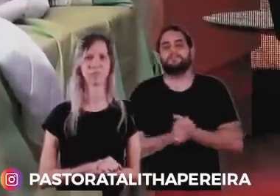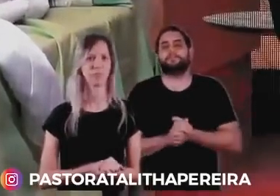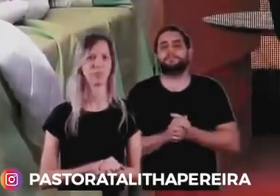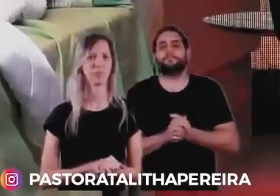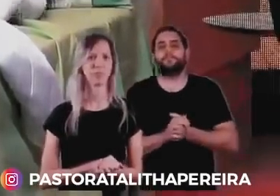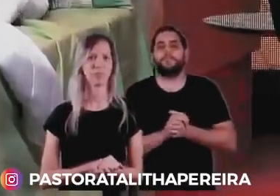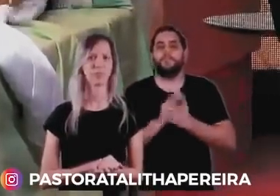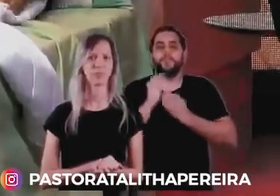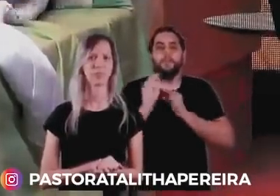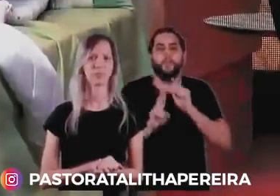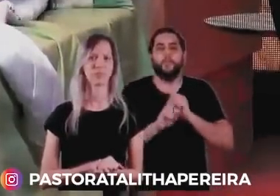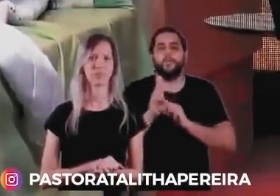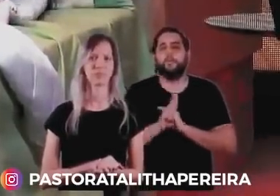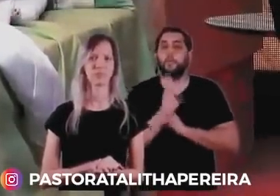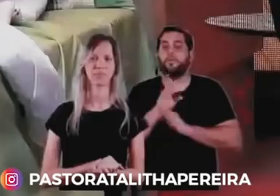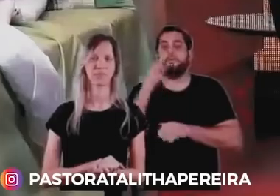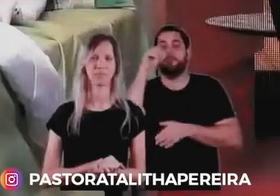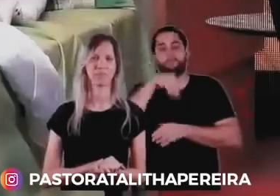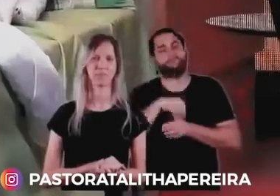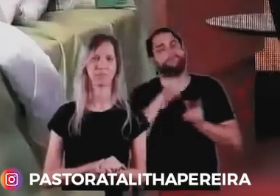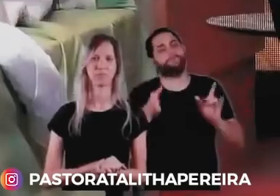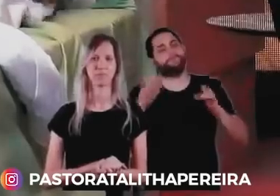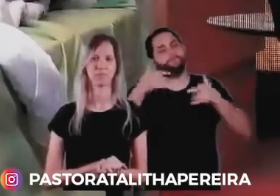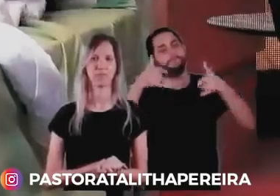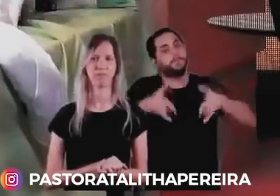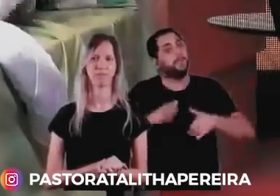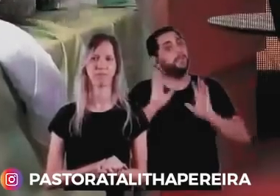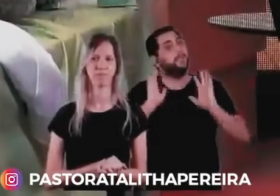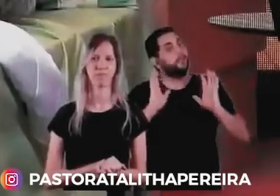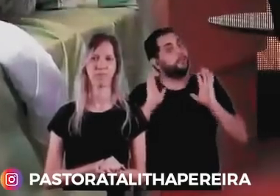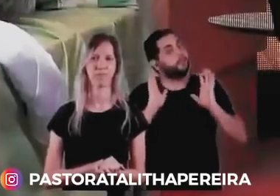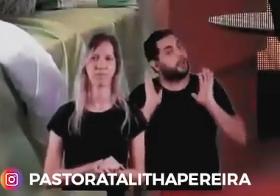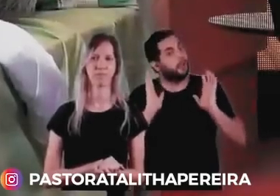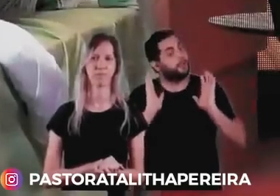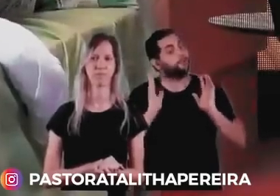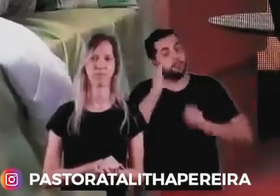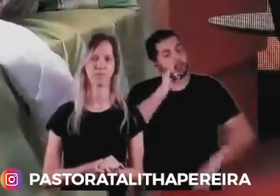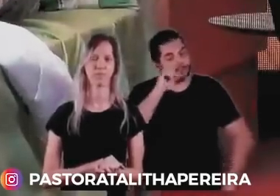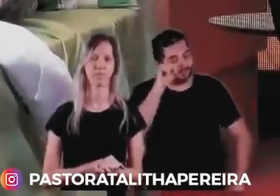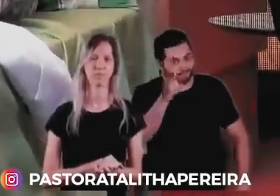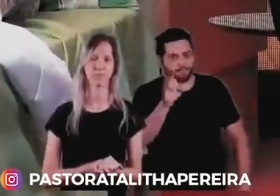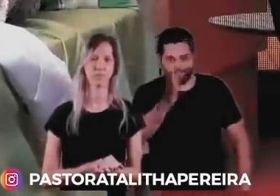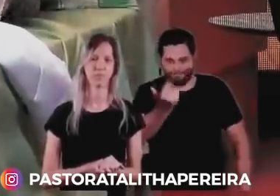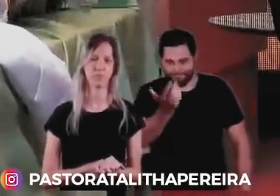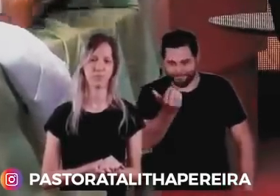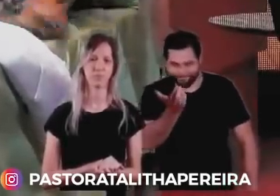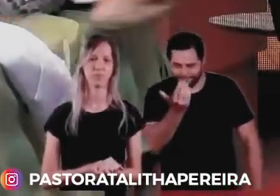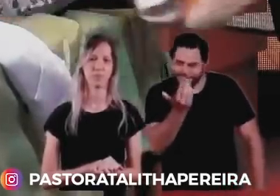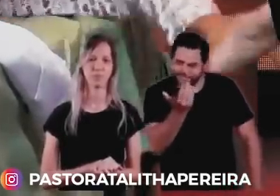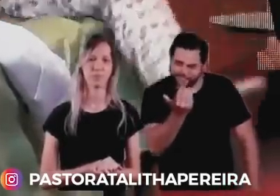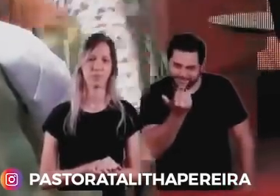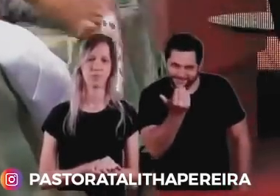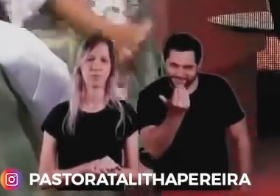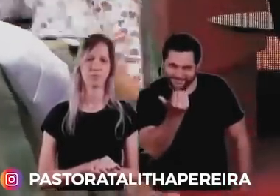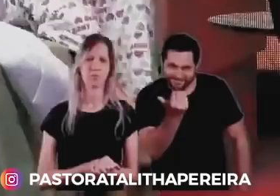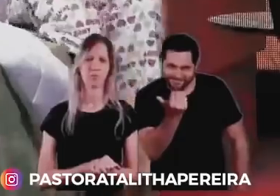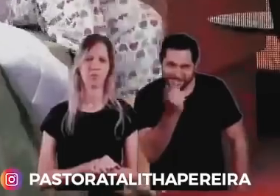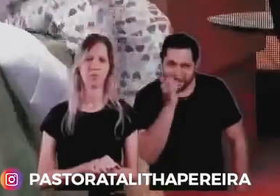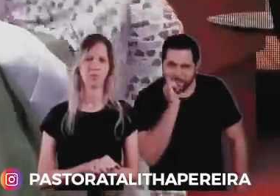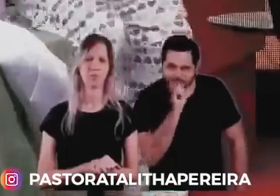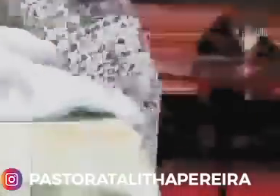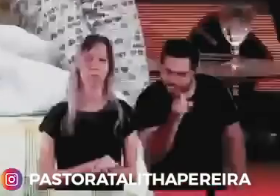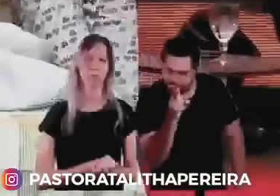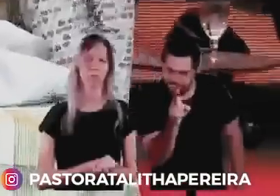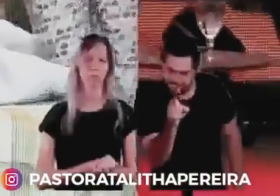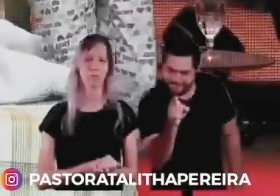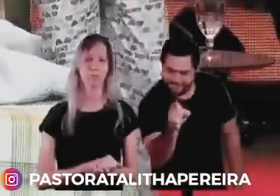Cuidado com o que você usa no quarto. Cuidado, eu vou dizer uma coisa a você. Eu vou até chegar mais pertinho da câmera para dizer uma coisa para